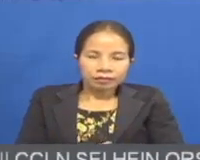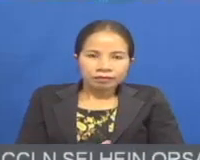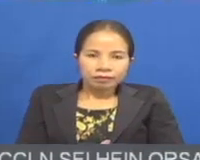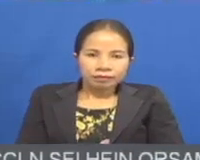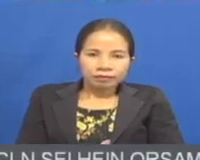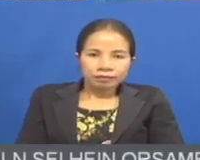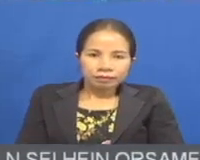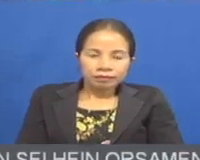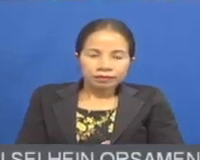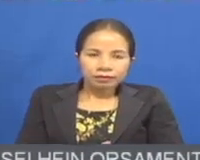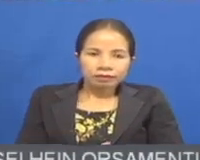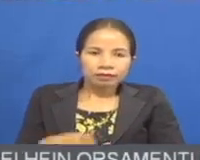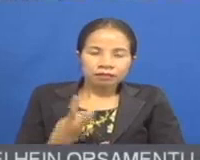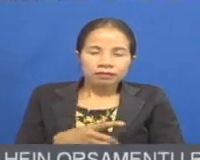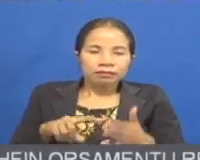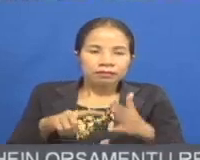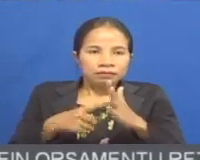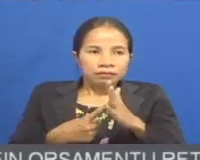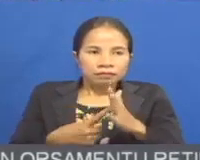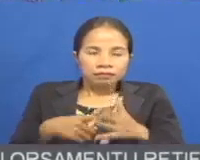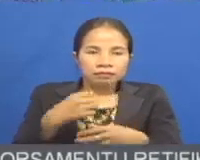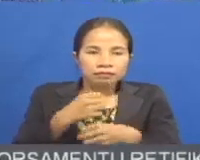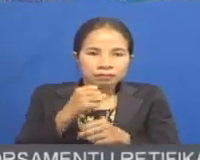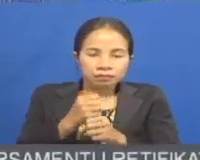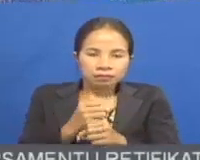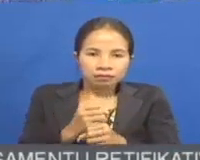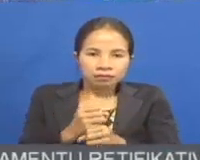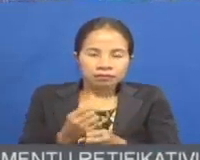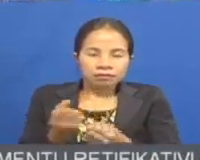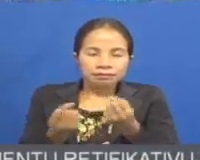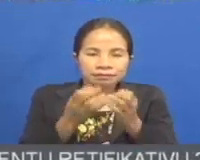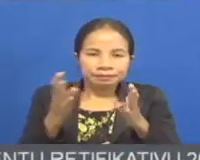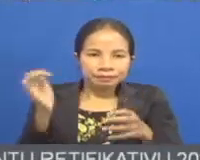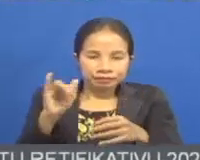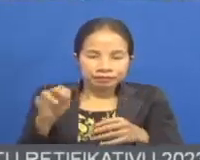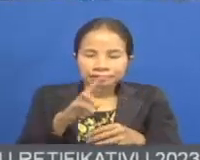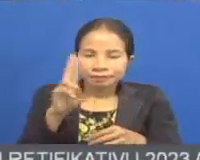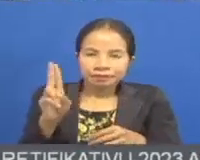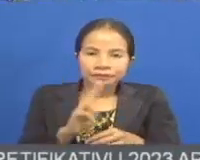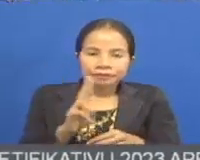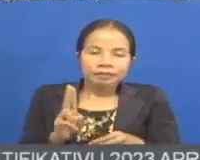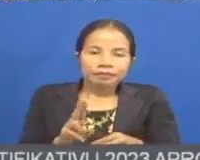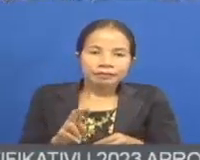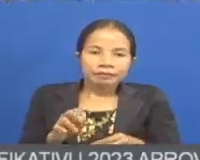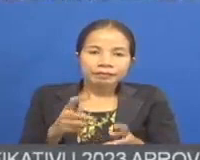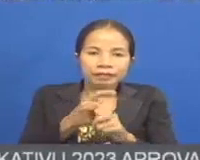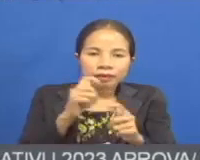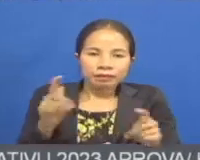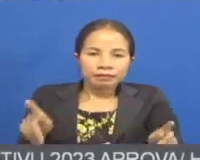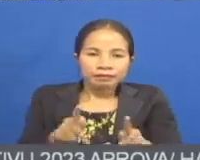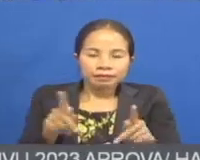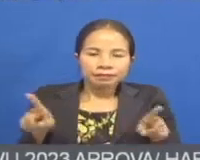ita começa halo sweeping ba iha motorista sira, nebe mak utiliza transporte